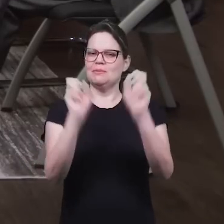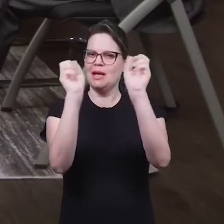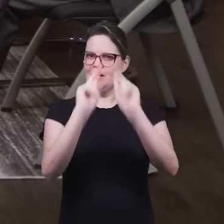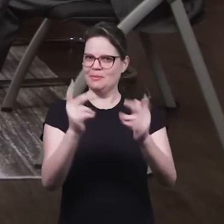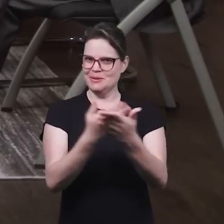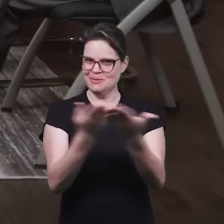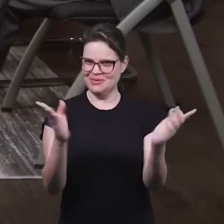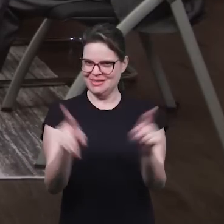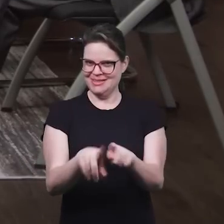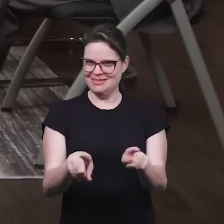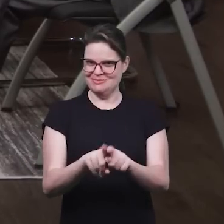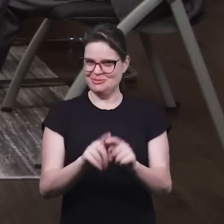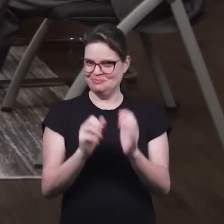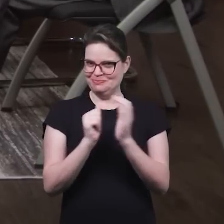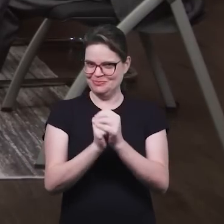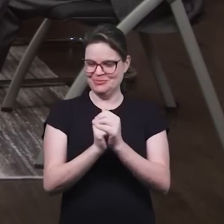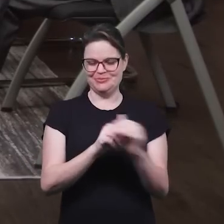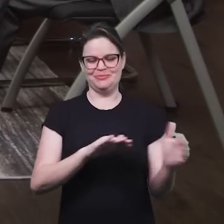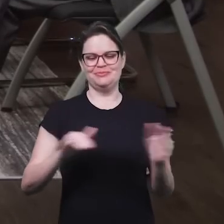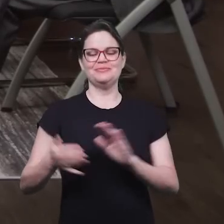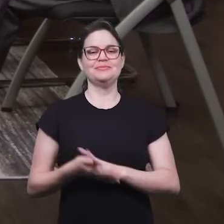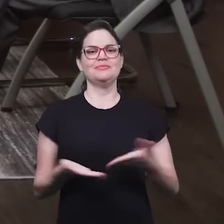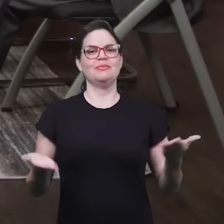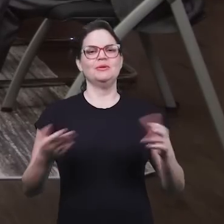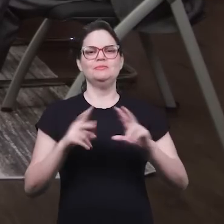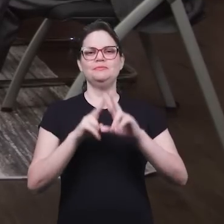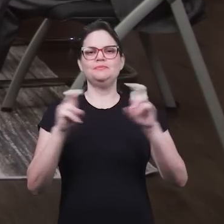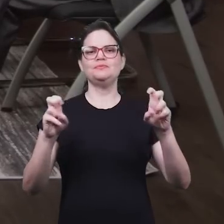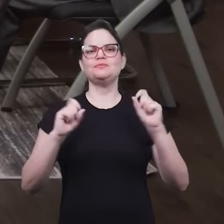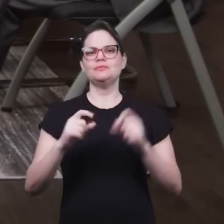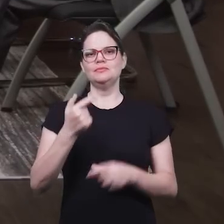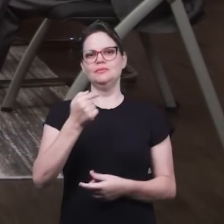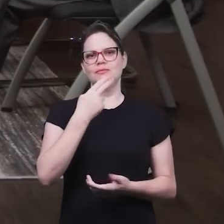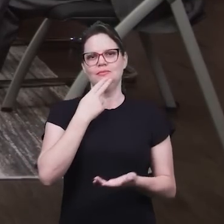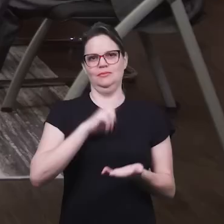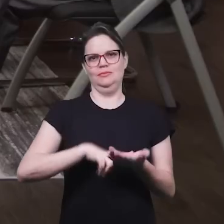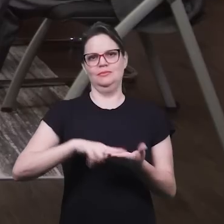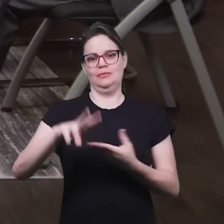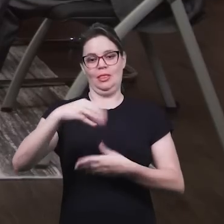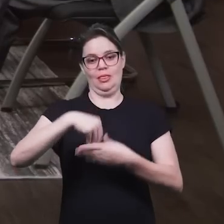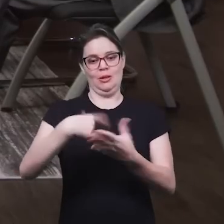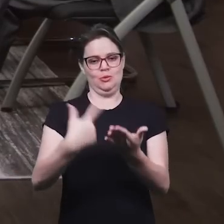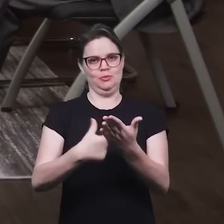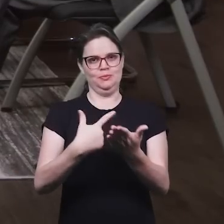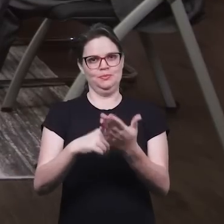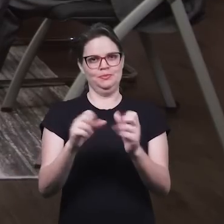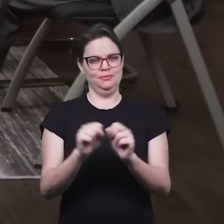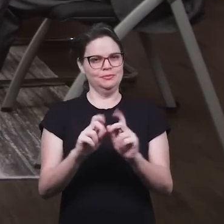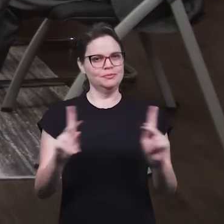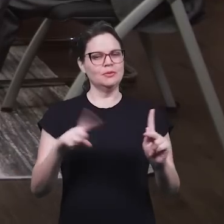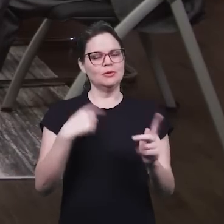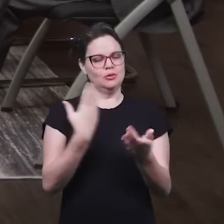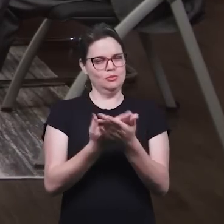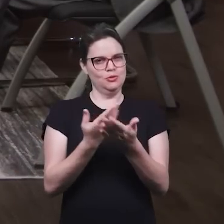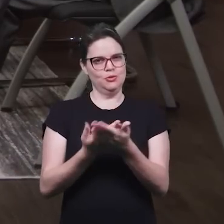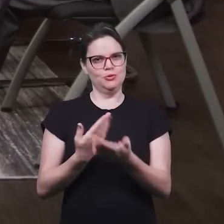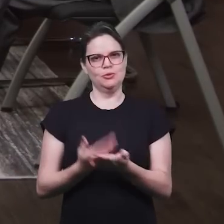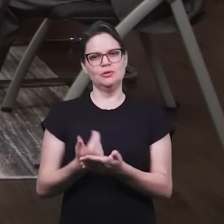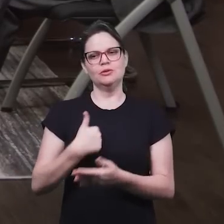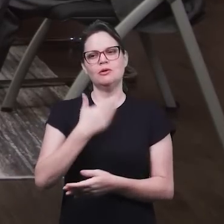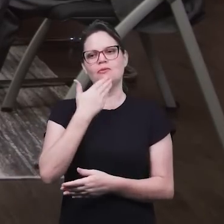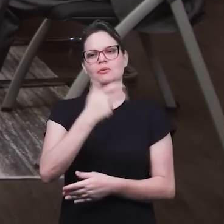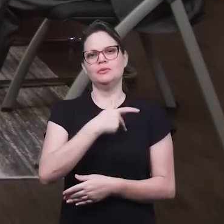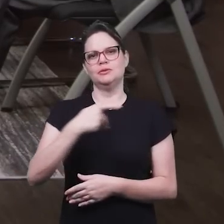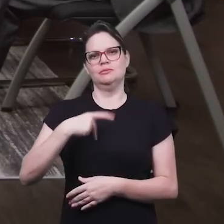você também, tá certo? Bom, como falamos, o nosso tema são as 7 cartas do Apocalipse. Nós estamos trabalhando com as 7 cartas do Apocalipse e eu vou